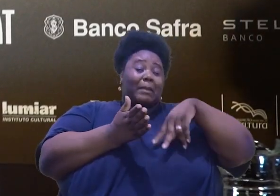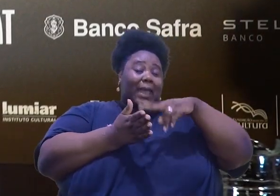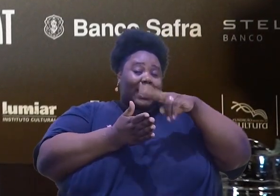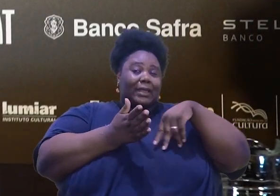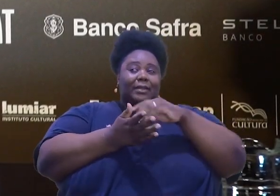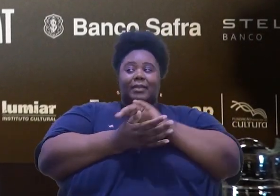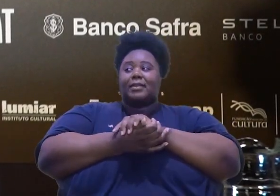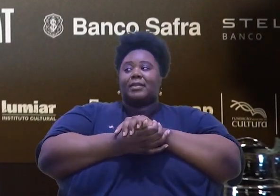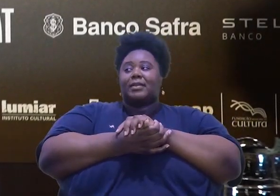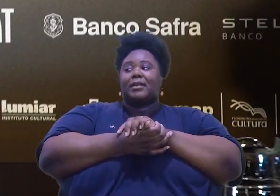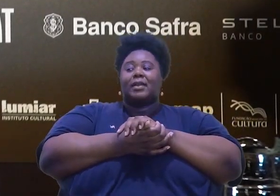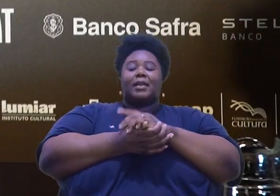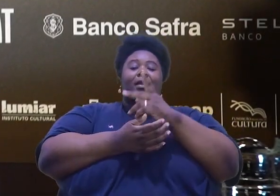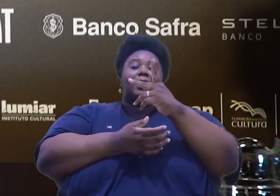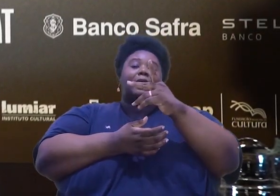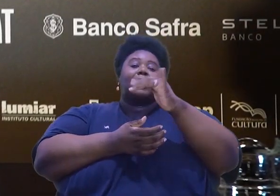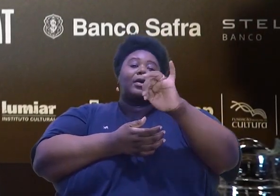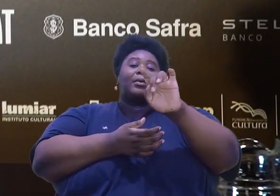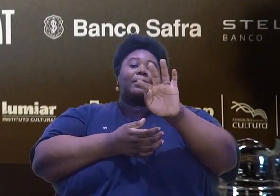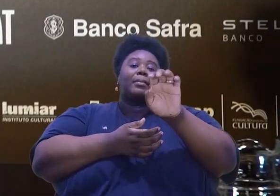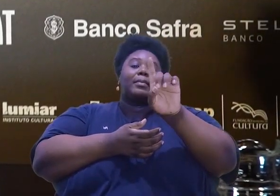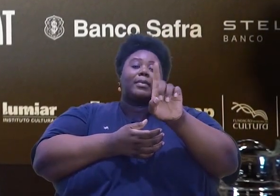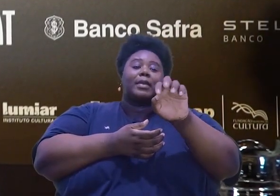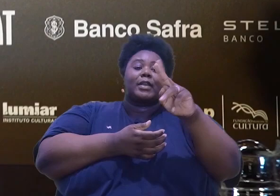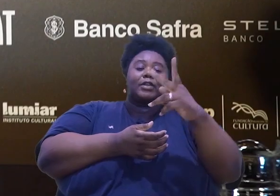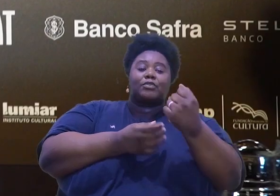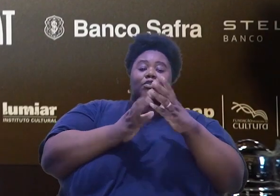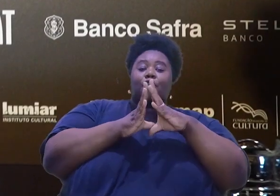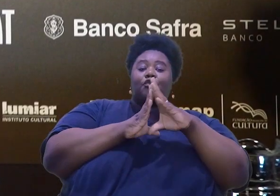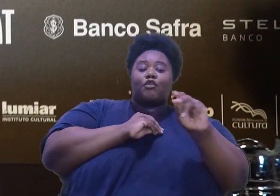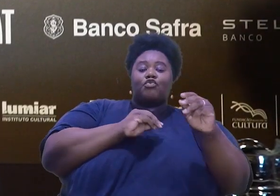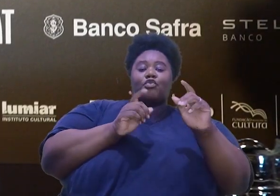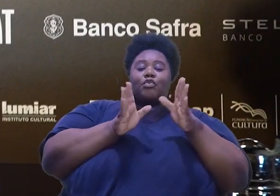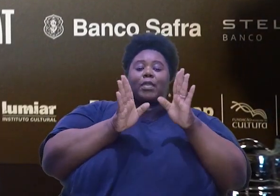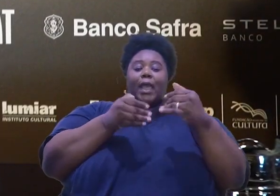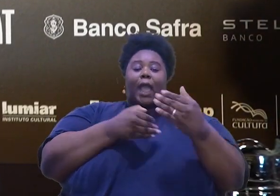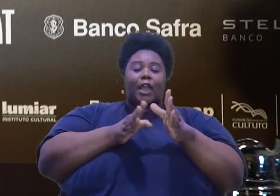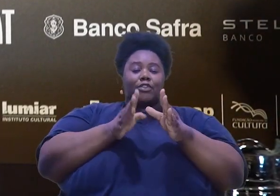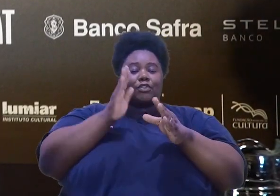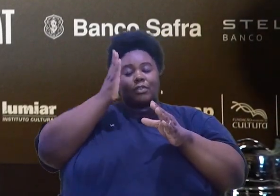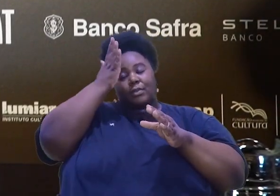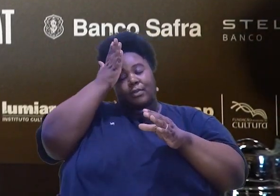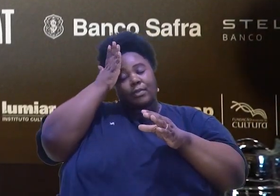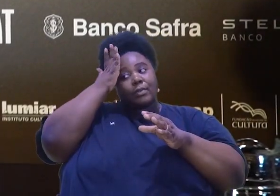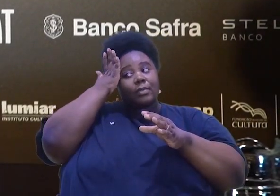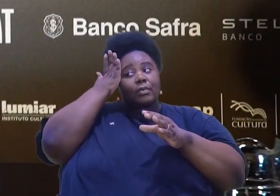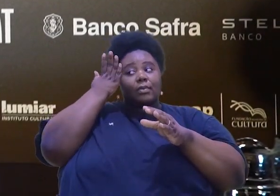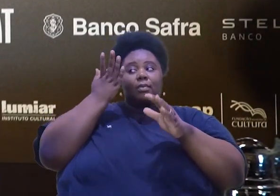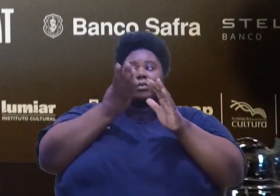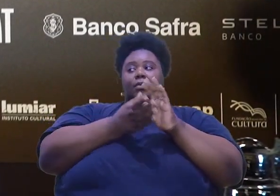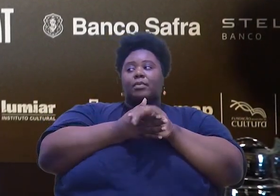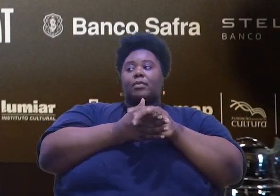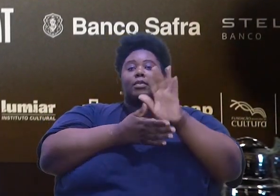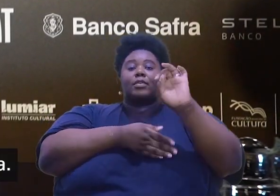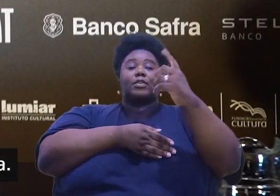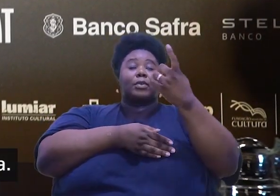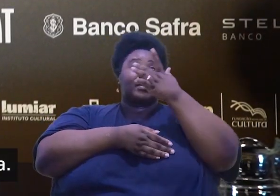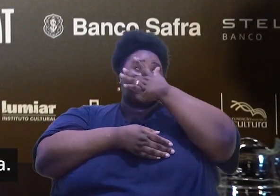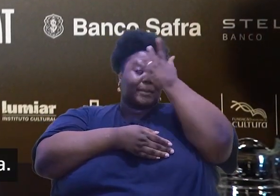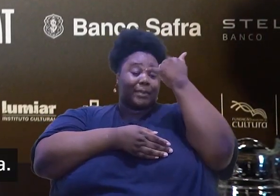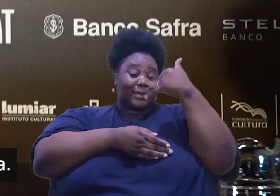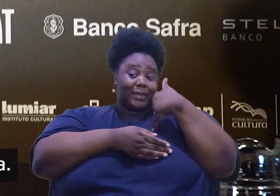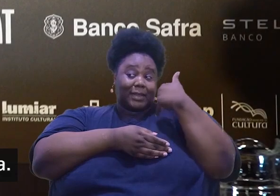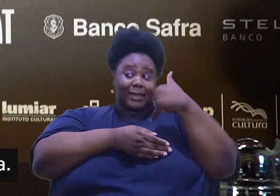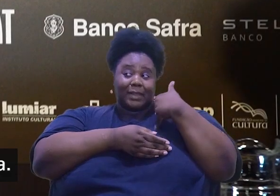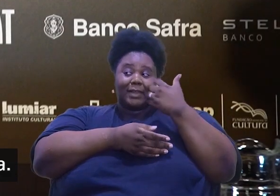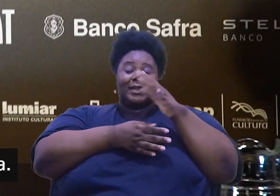seguinte, Pituxinha fugiu da caixinha. É só uma pessoa da minha idade por aqui